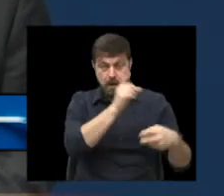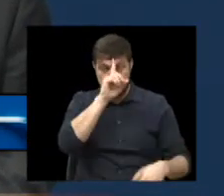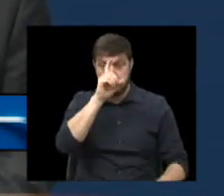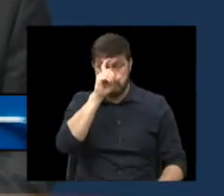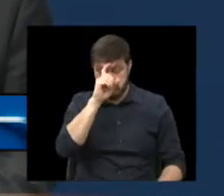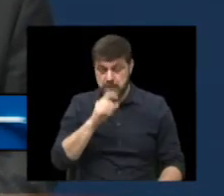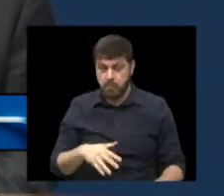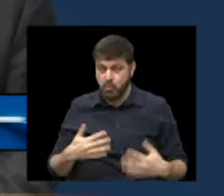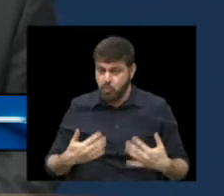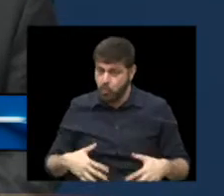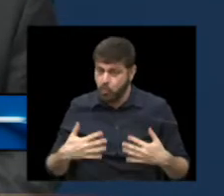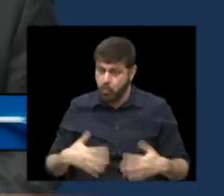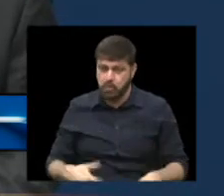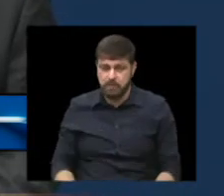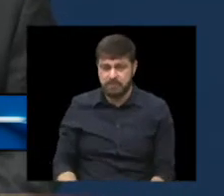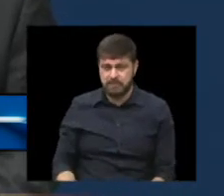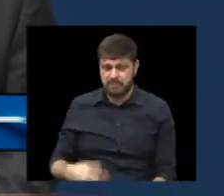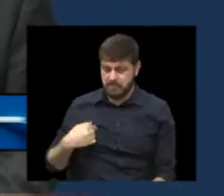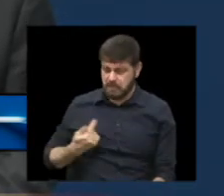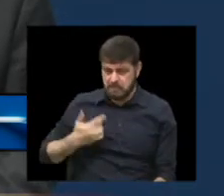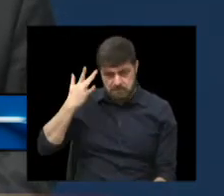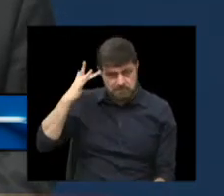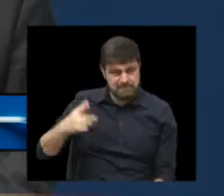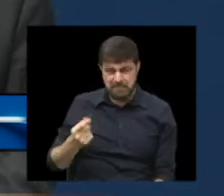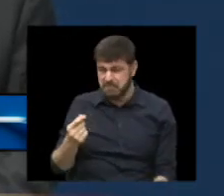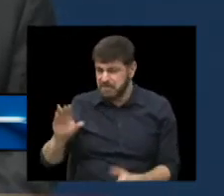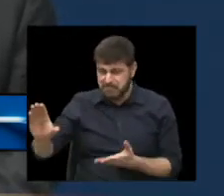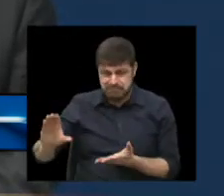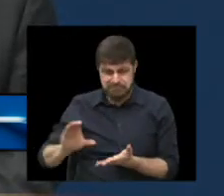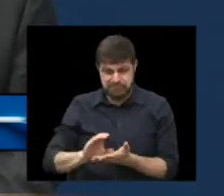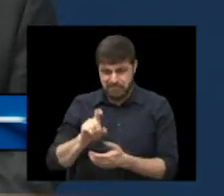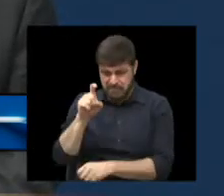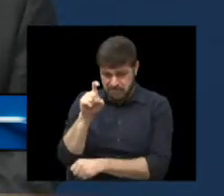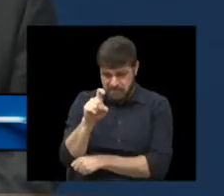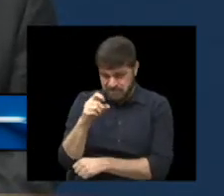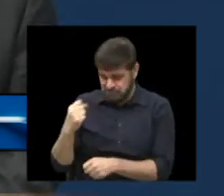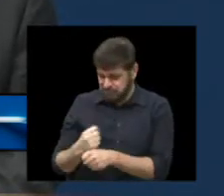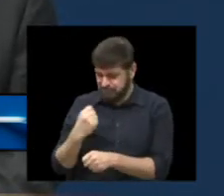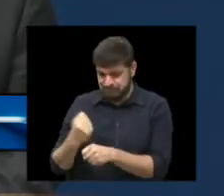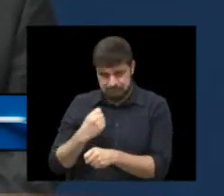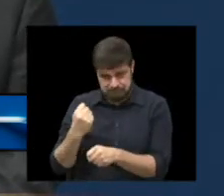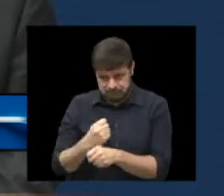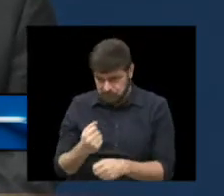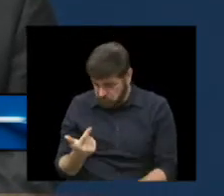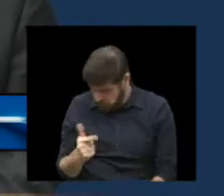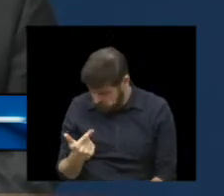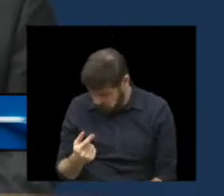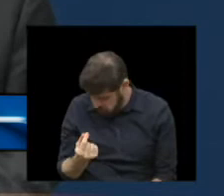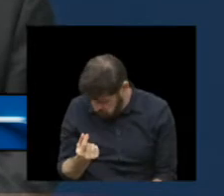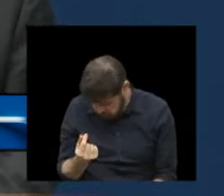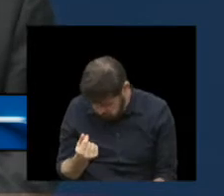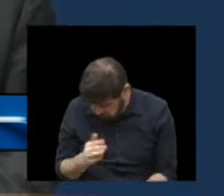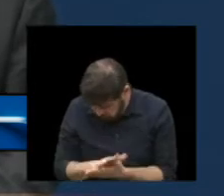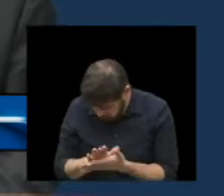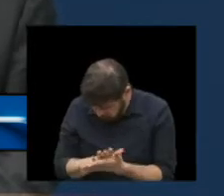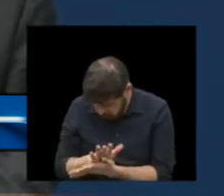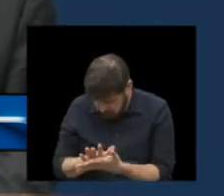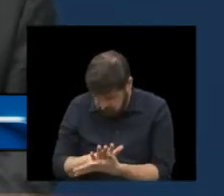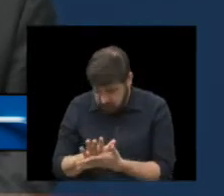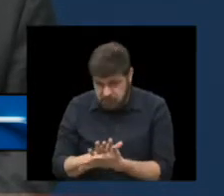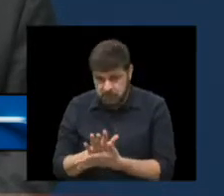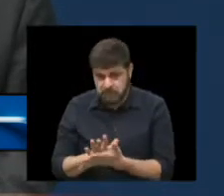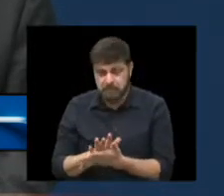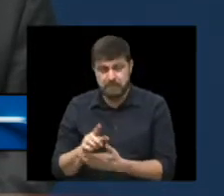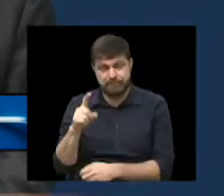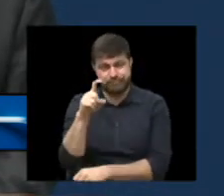se ainda não temos data e nem recursos para adotar aquele valioso espaço público das condições ideais de